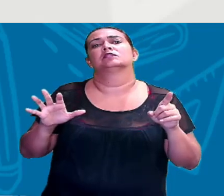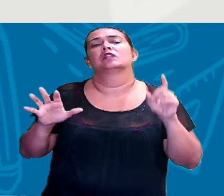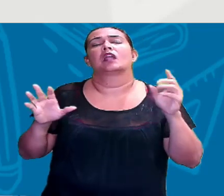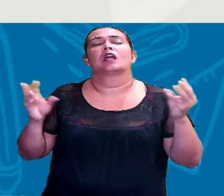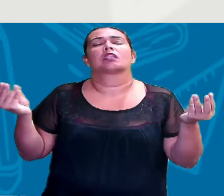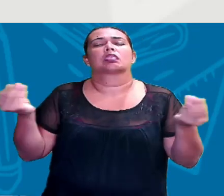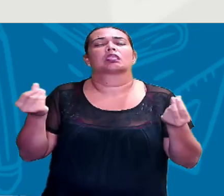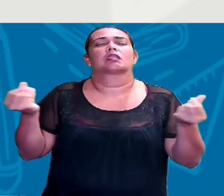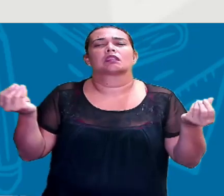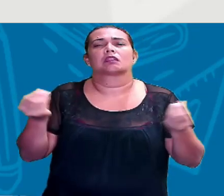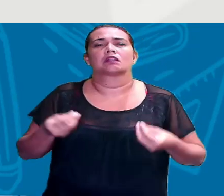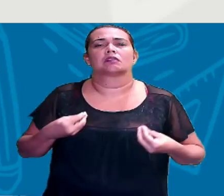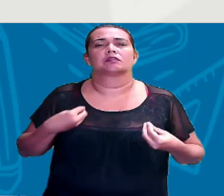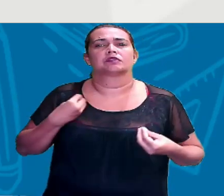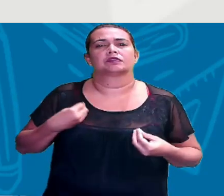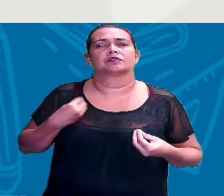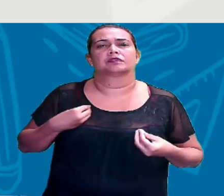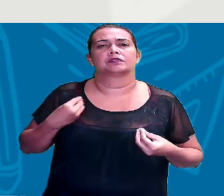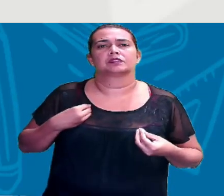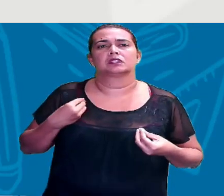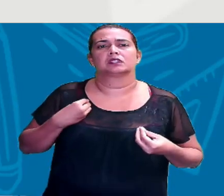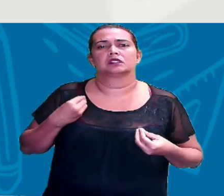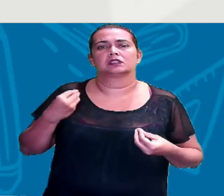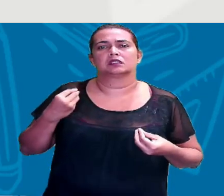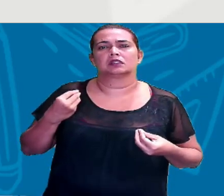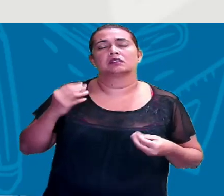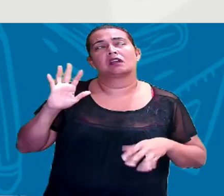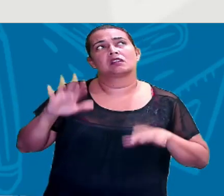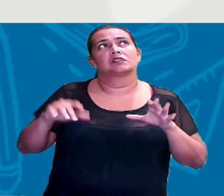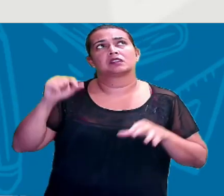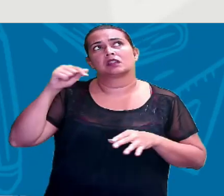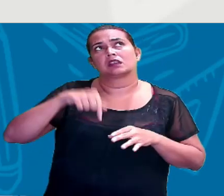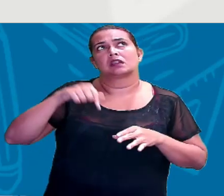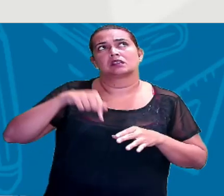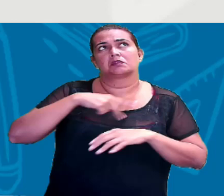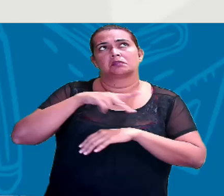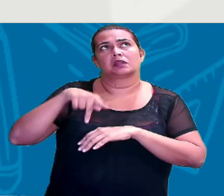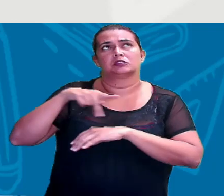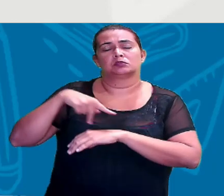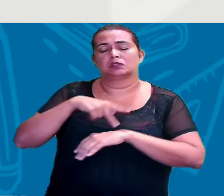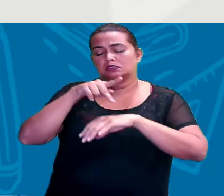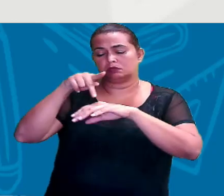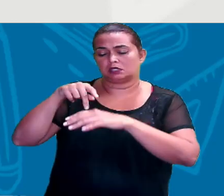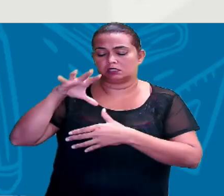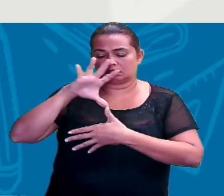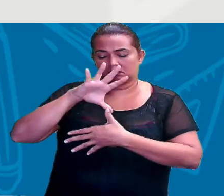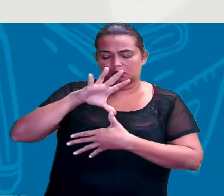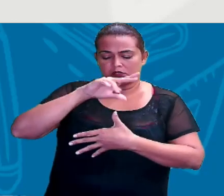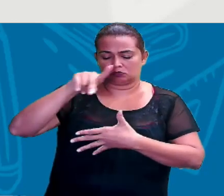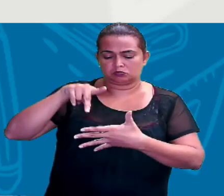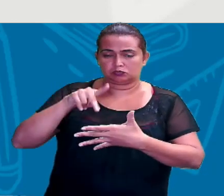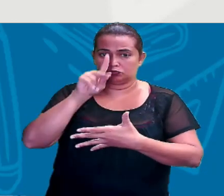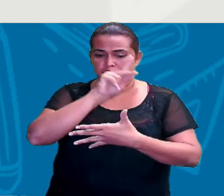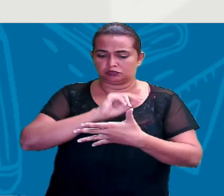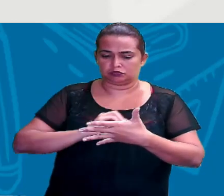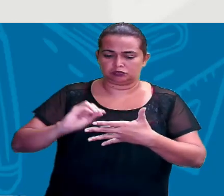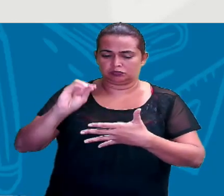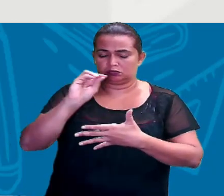qualidade de vida que houve dentro da própria América Latina, então eles preferem migrar dentro da própria América Latina por uma questão de segurança